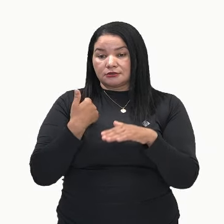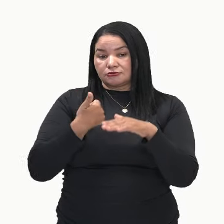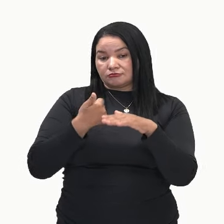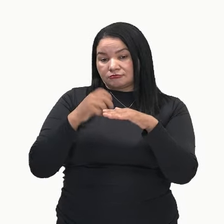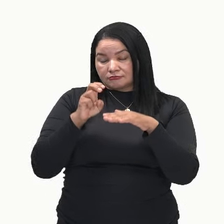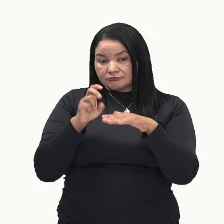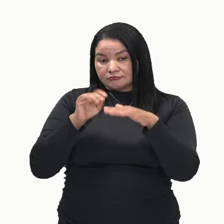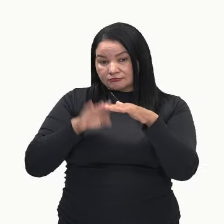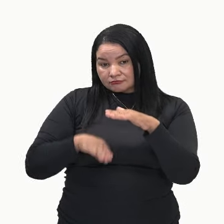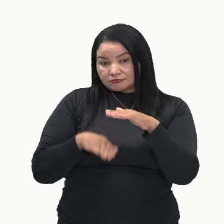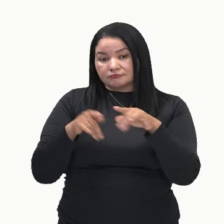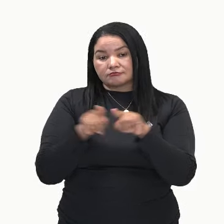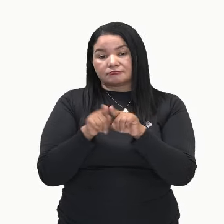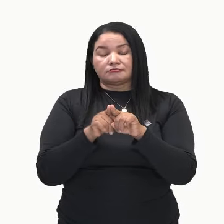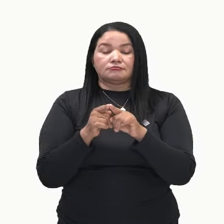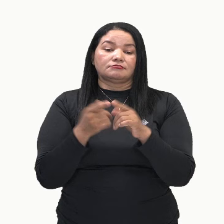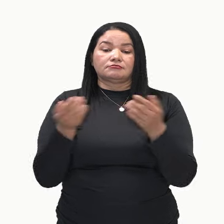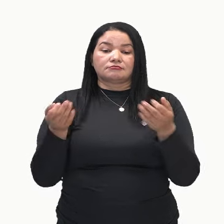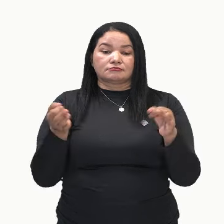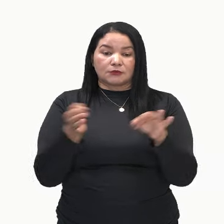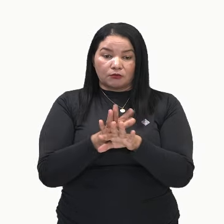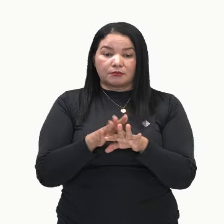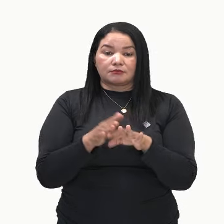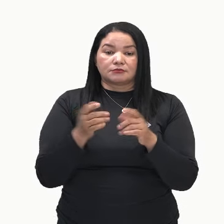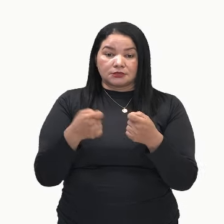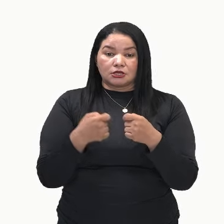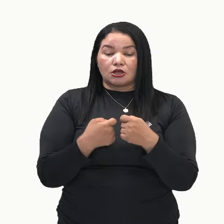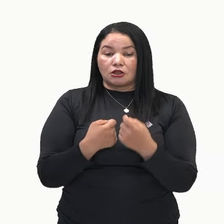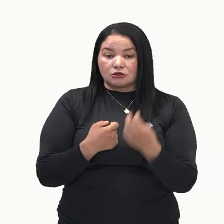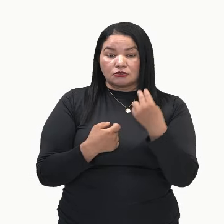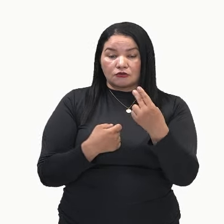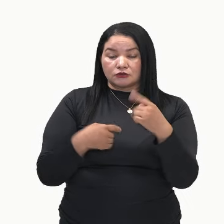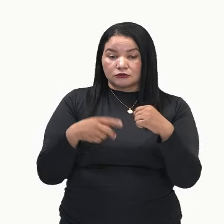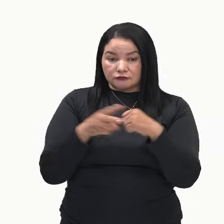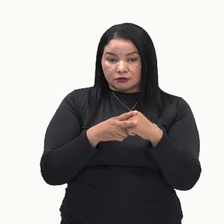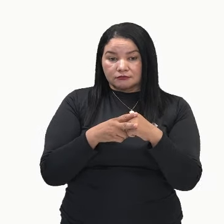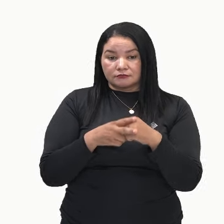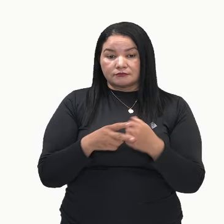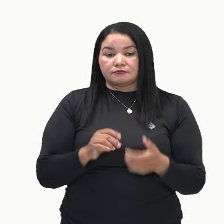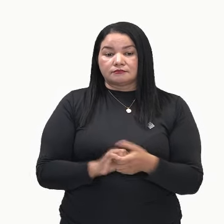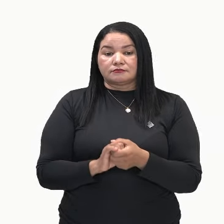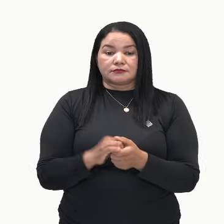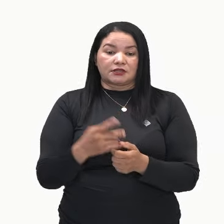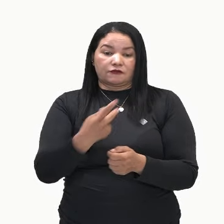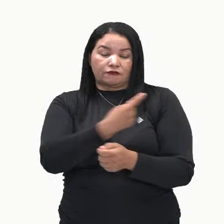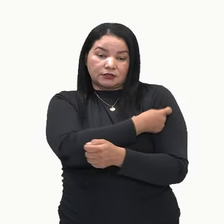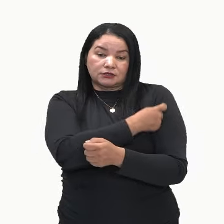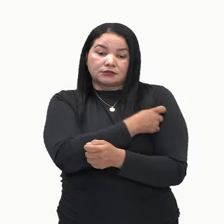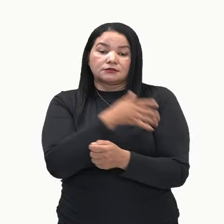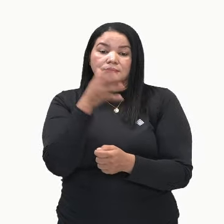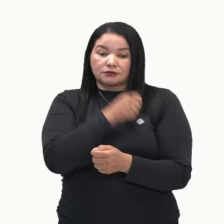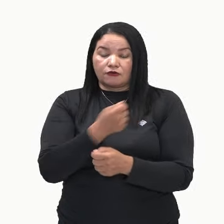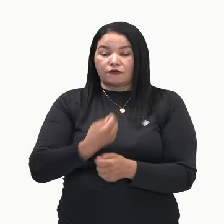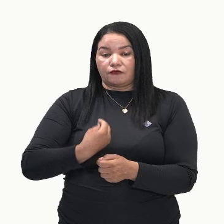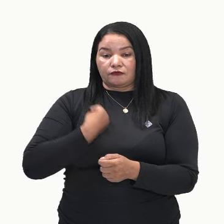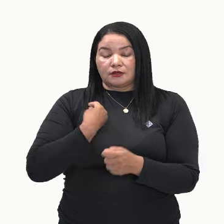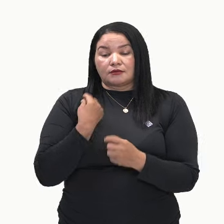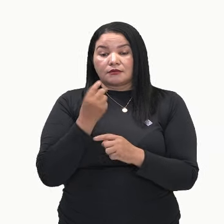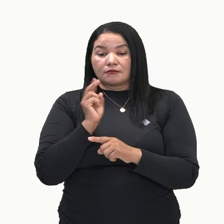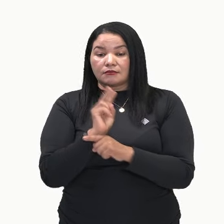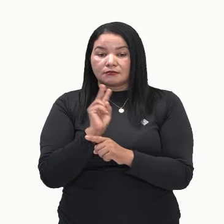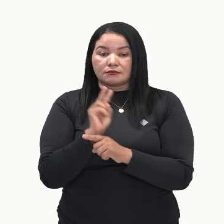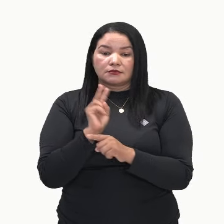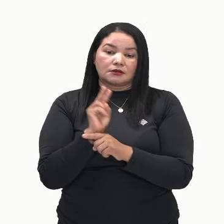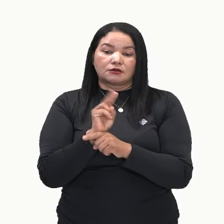então eu tenho uma oração. Vacinas salvam vidas e